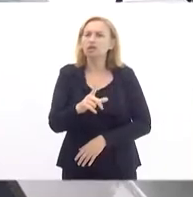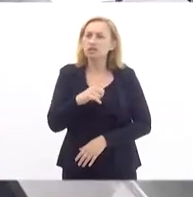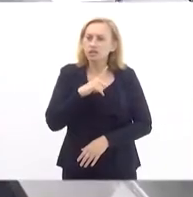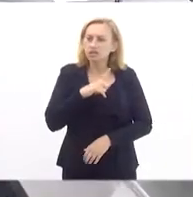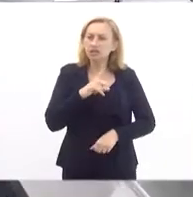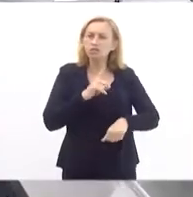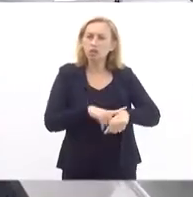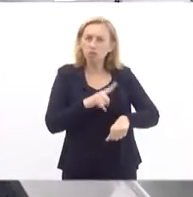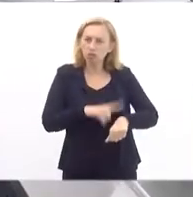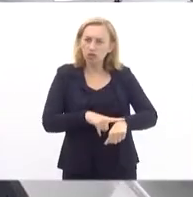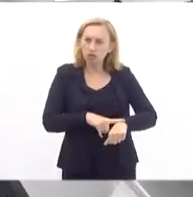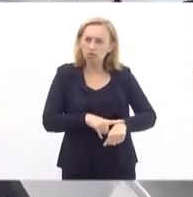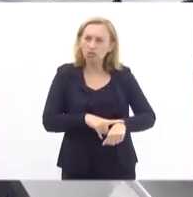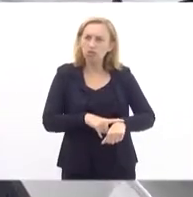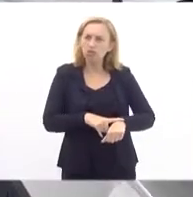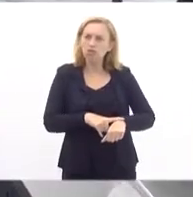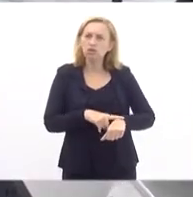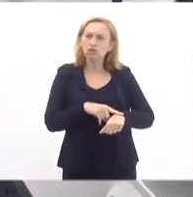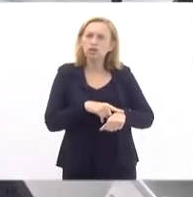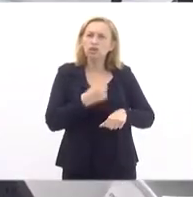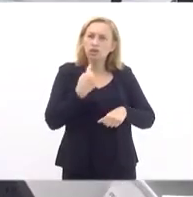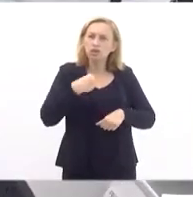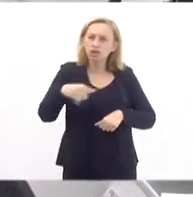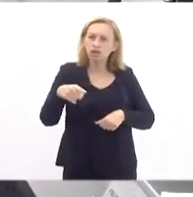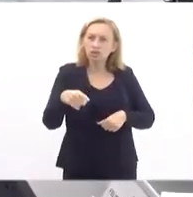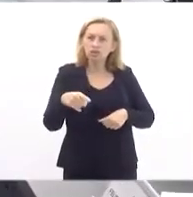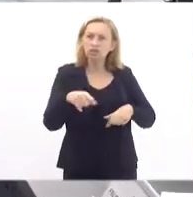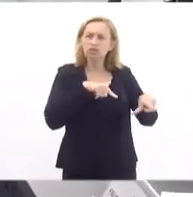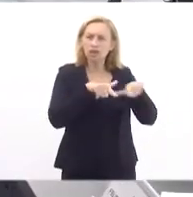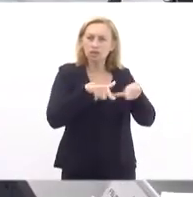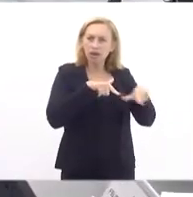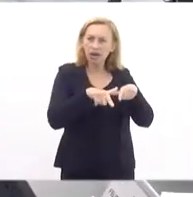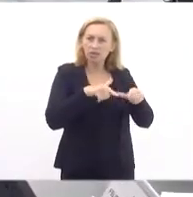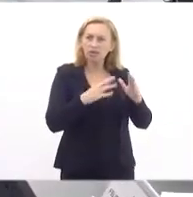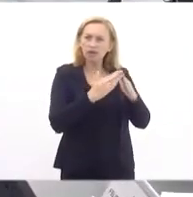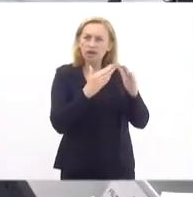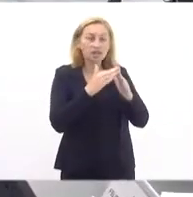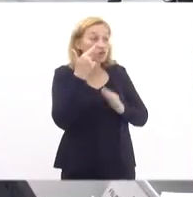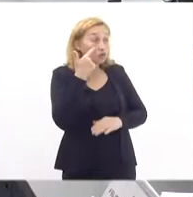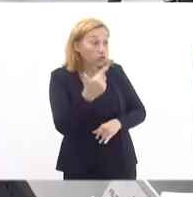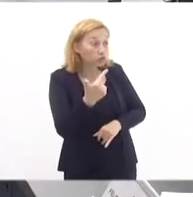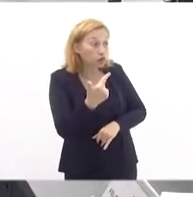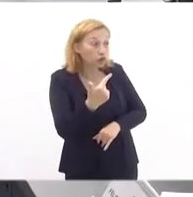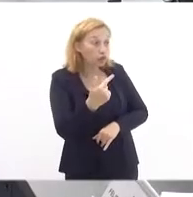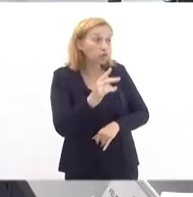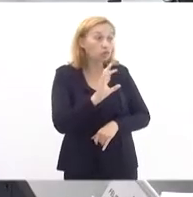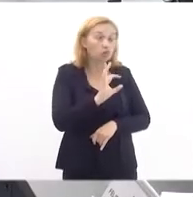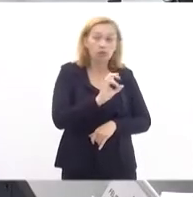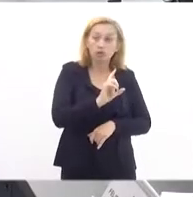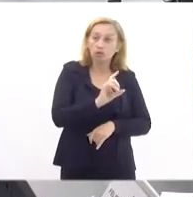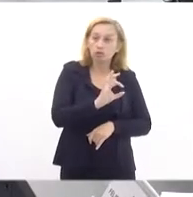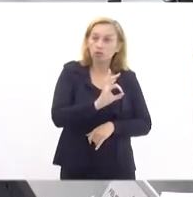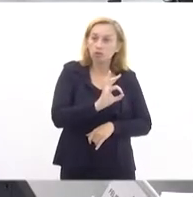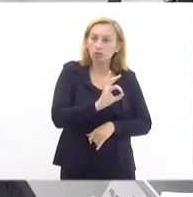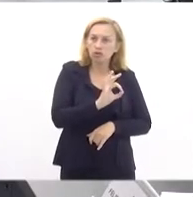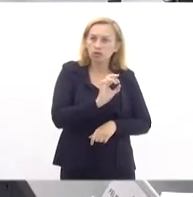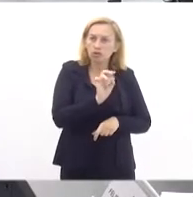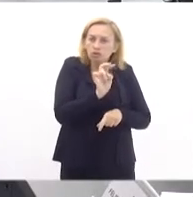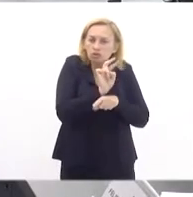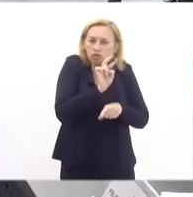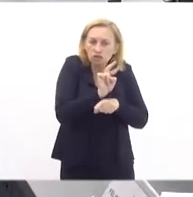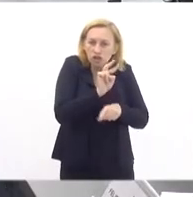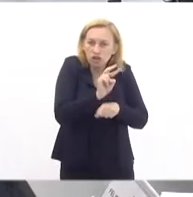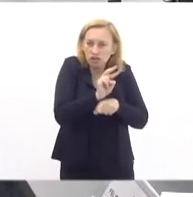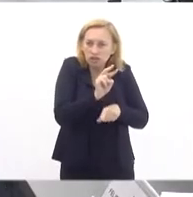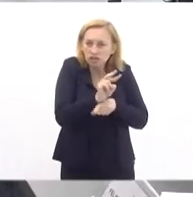algum momento você, indo do trabalho para casa, caso do trabalho, você viu alguma fiscalização por parte da Supervia dentro